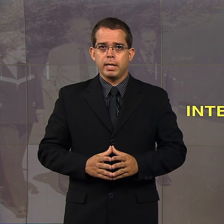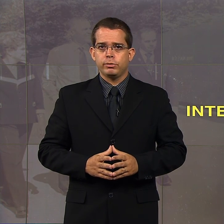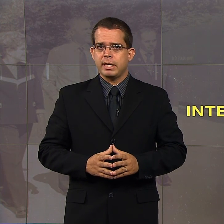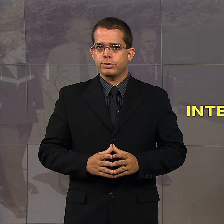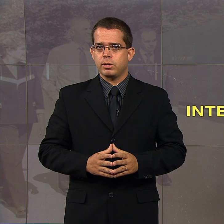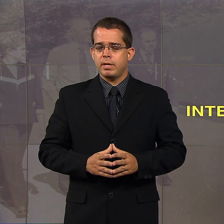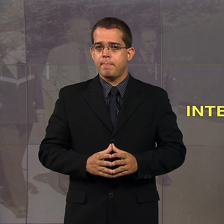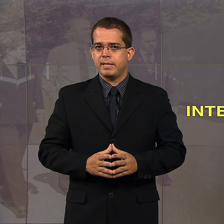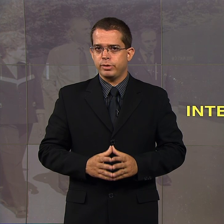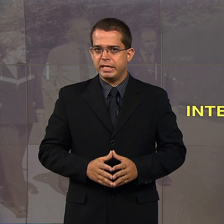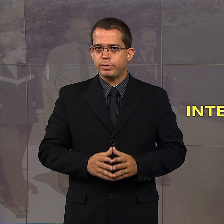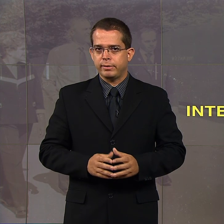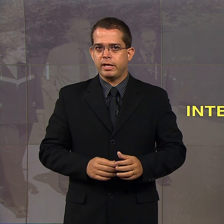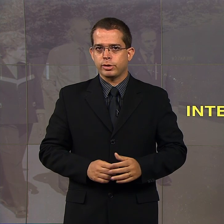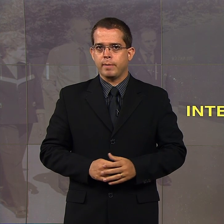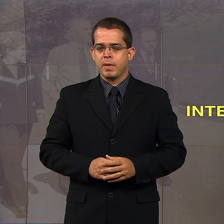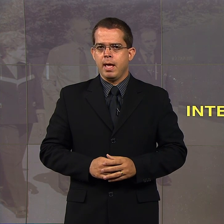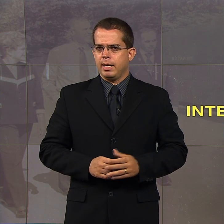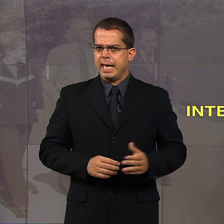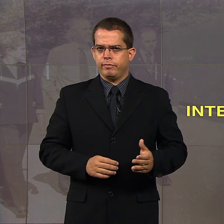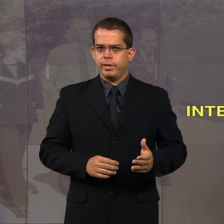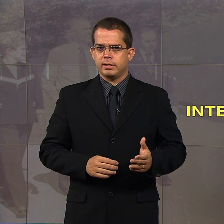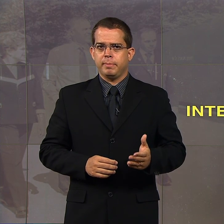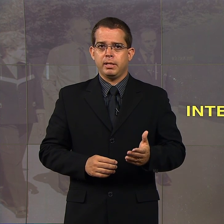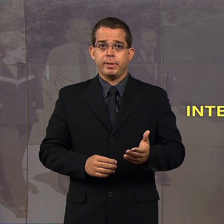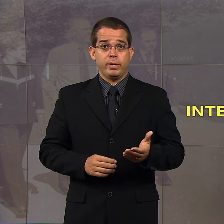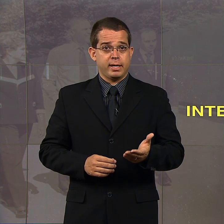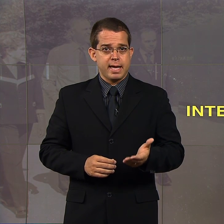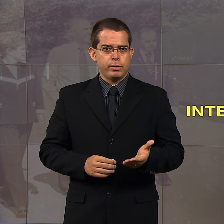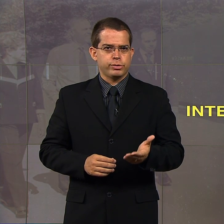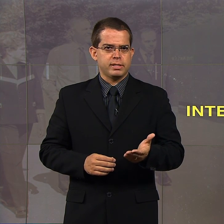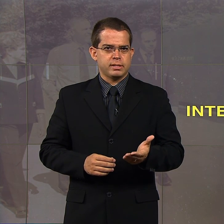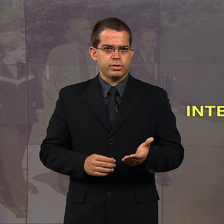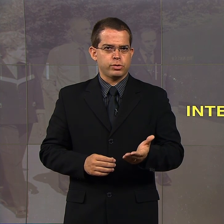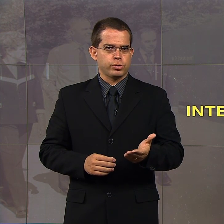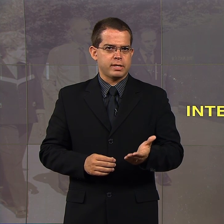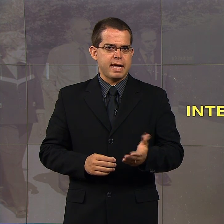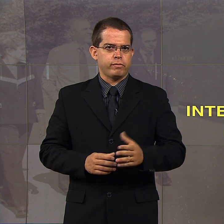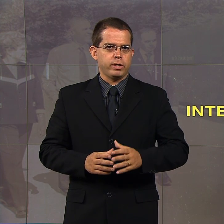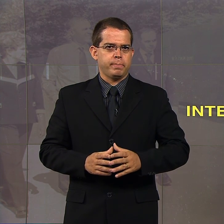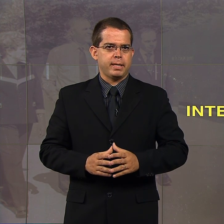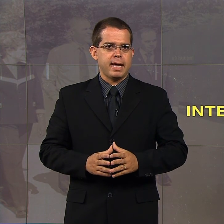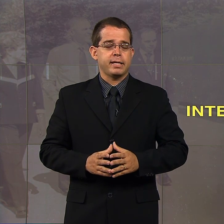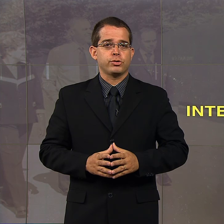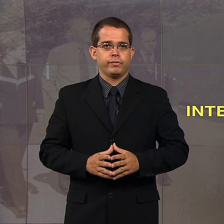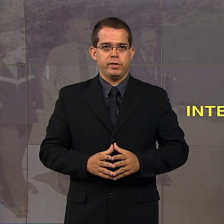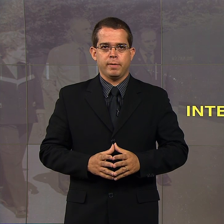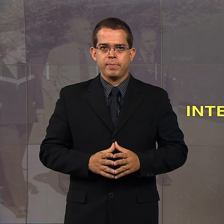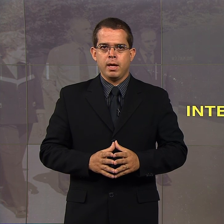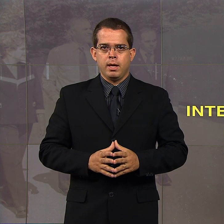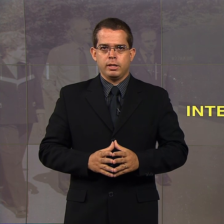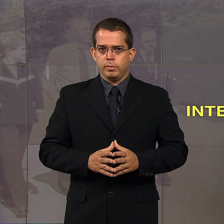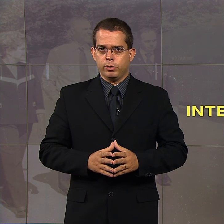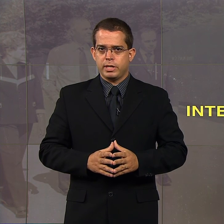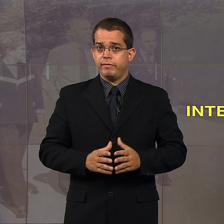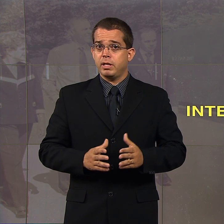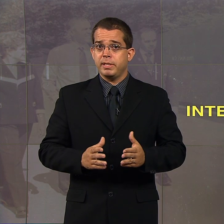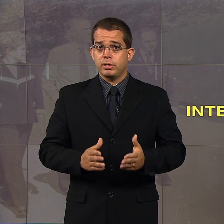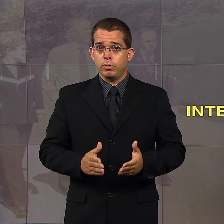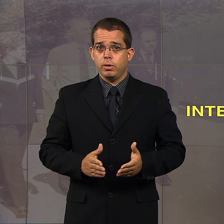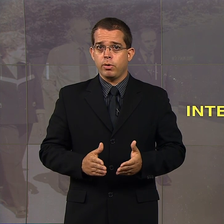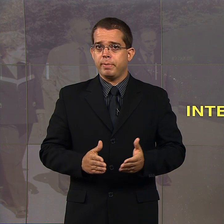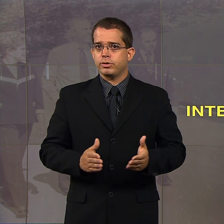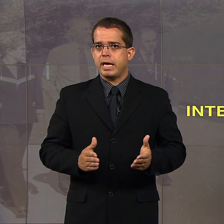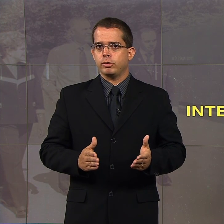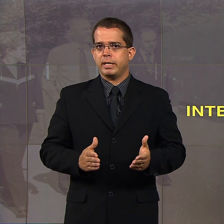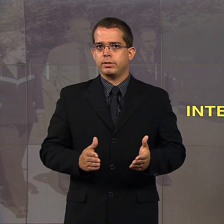novo plano de ação da parceria estratégica ela foi recebida pelo rei carlos 16 gustavo e pela rainha sofia dilma rousseff também